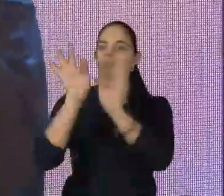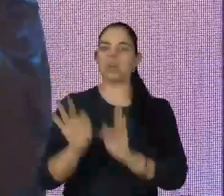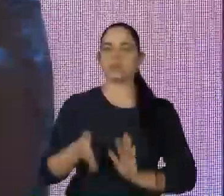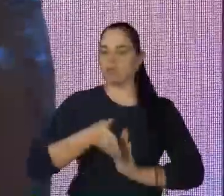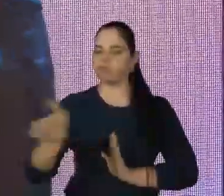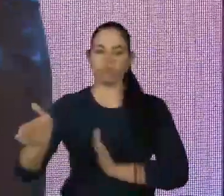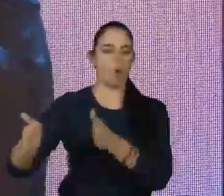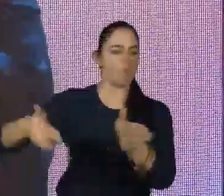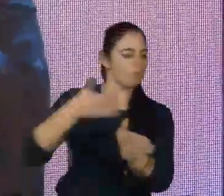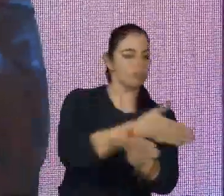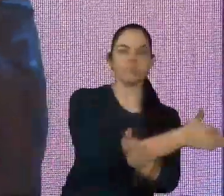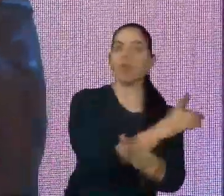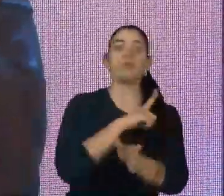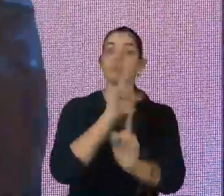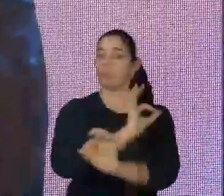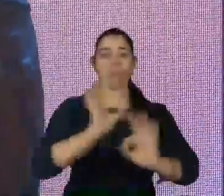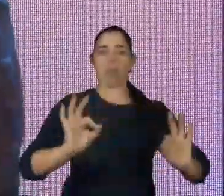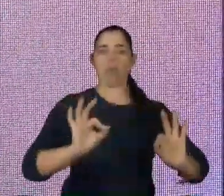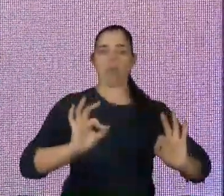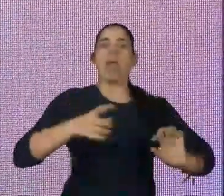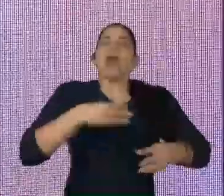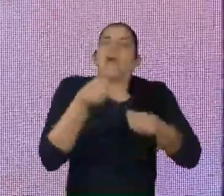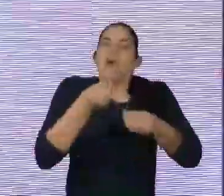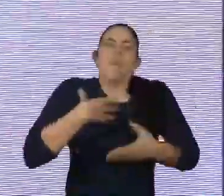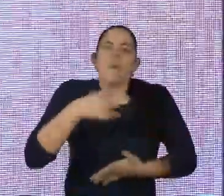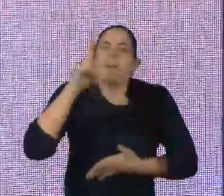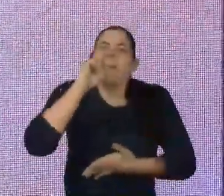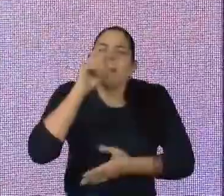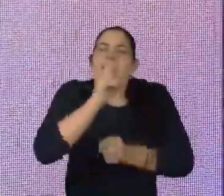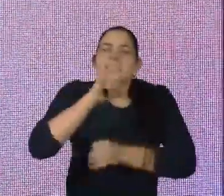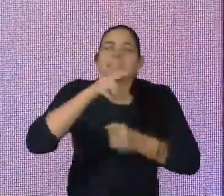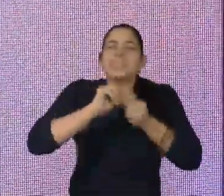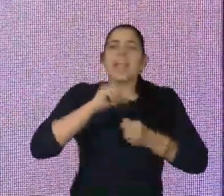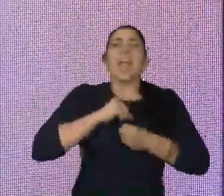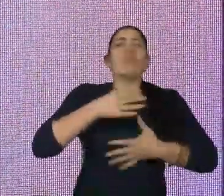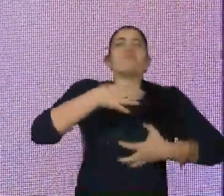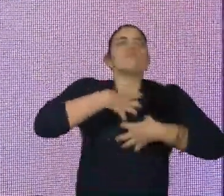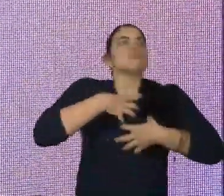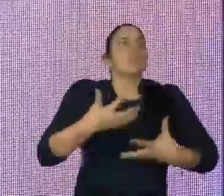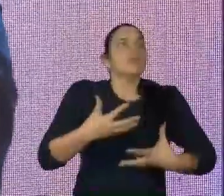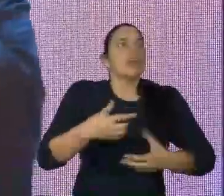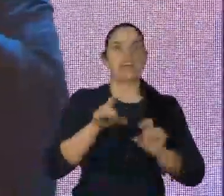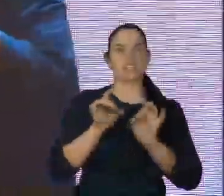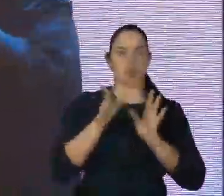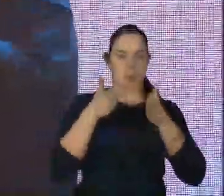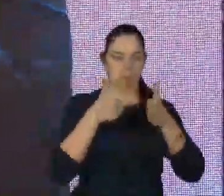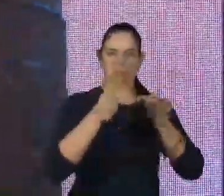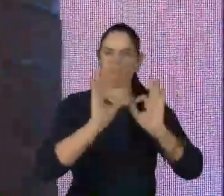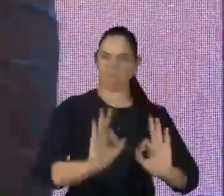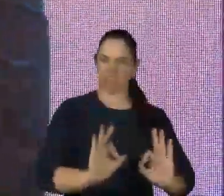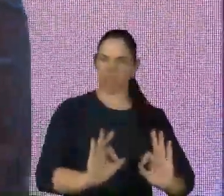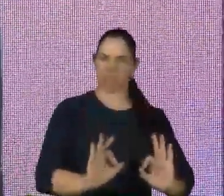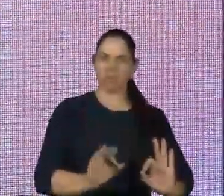mesma plenitude de ser mãe se não fosse exatamente daquele jeito. Então, eu resolvi criar uma